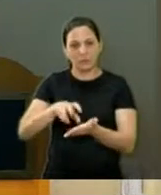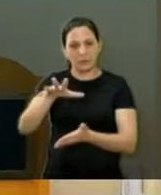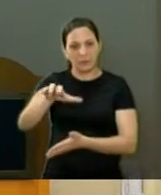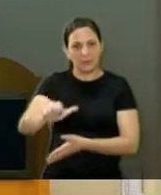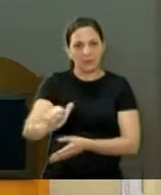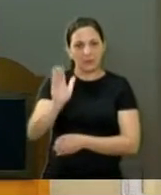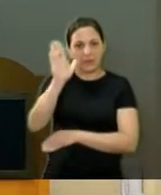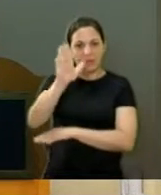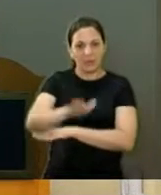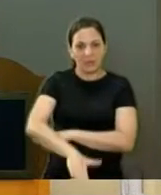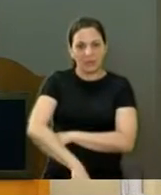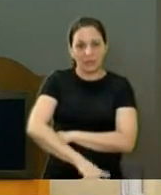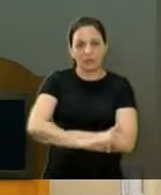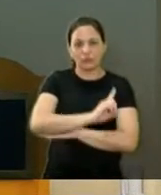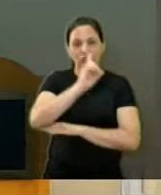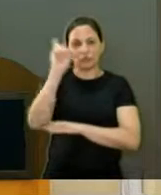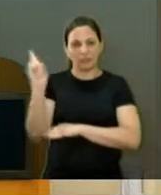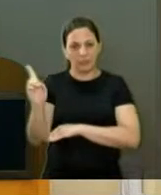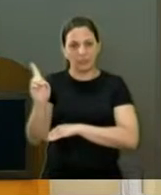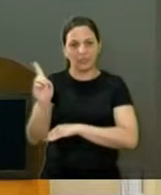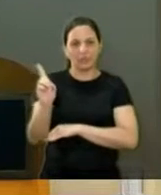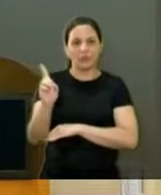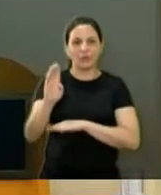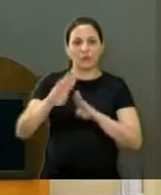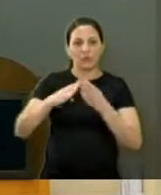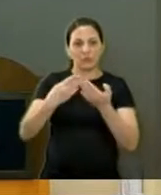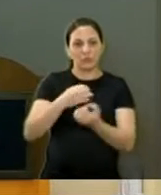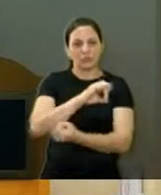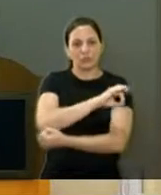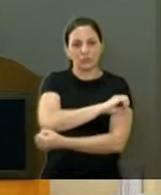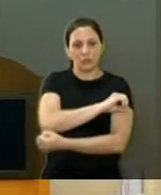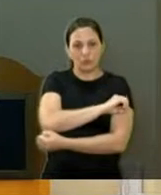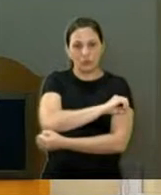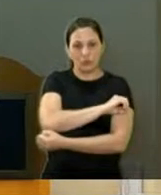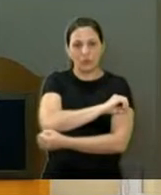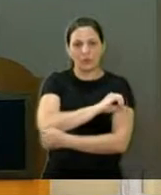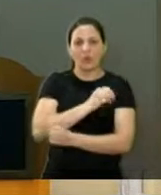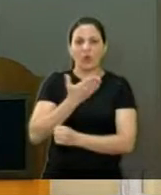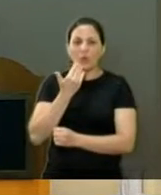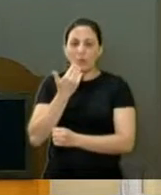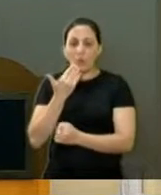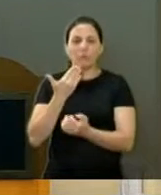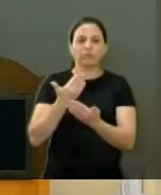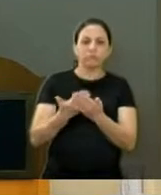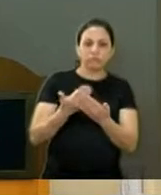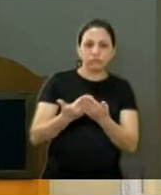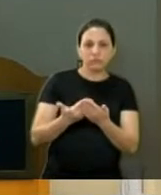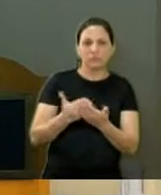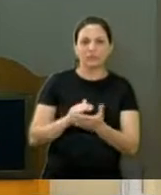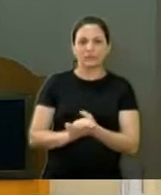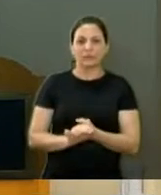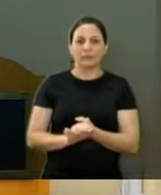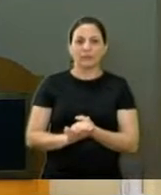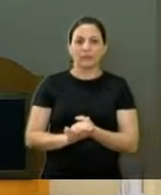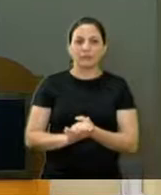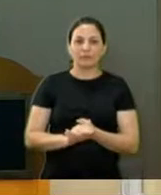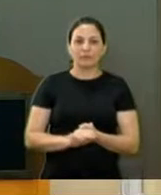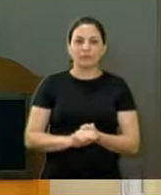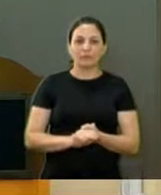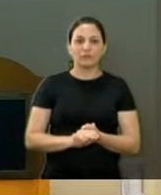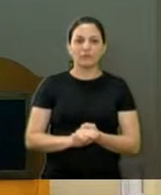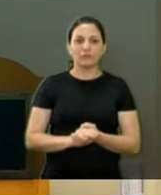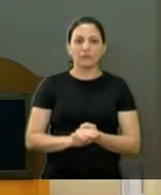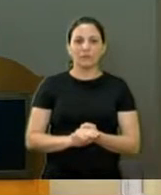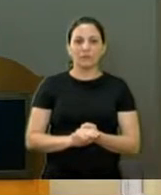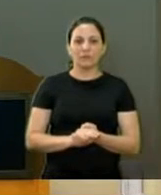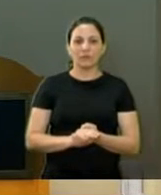fica período integral lá com homens toda e enfim fazem todo lá estávamos